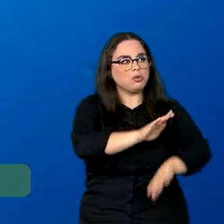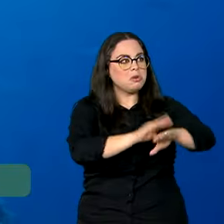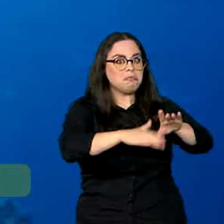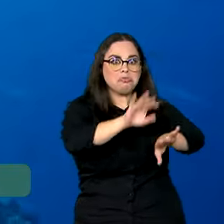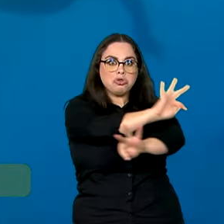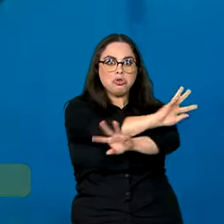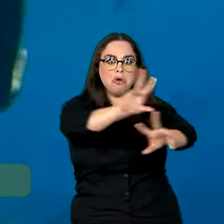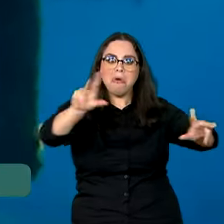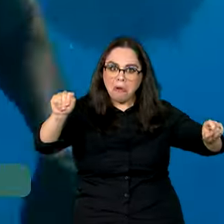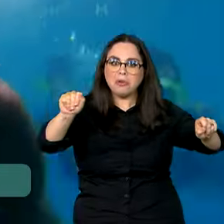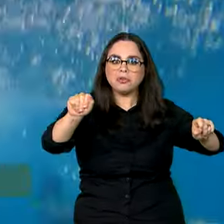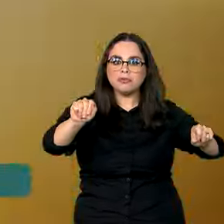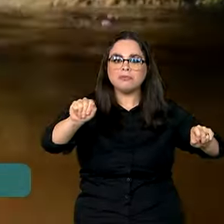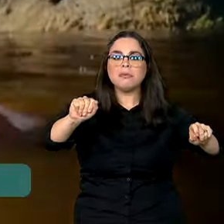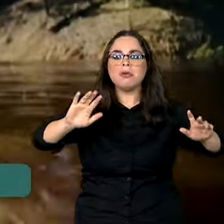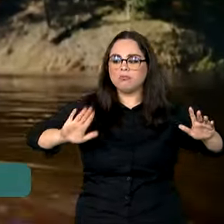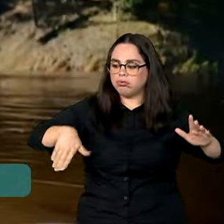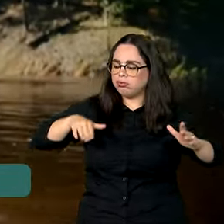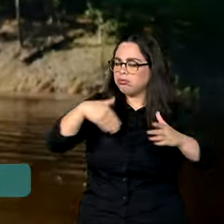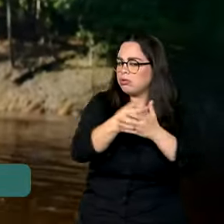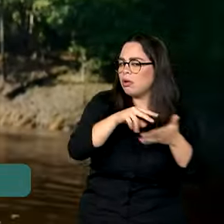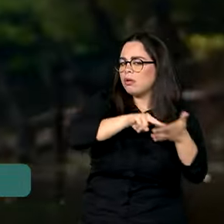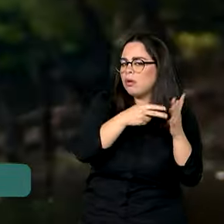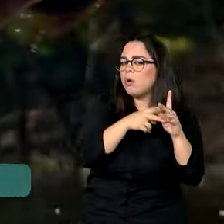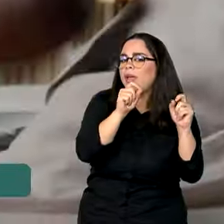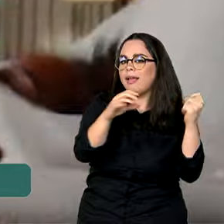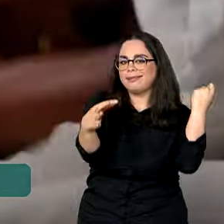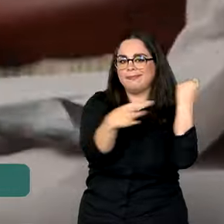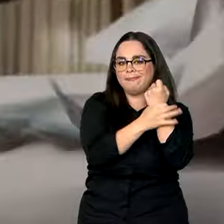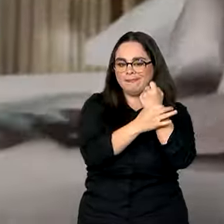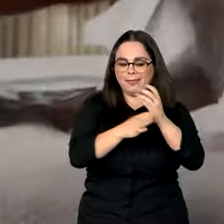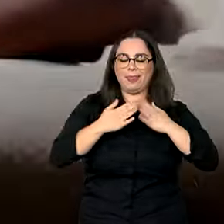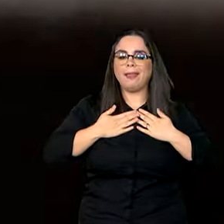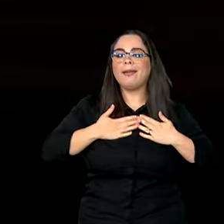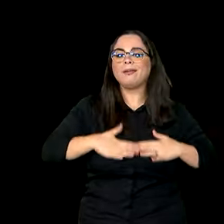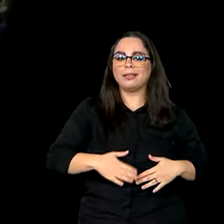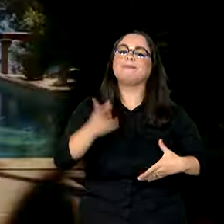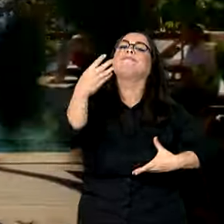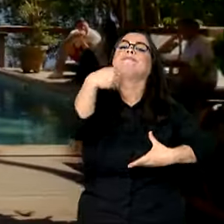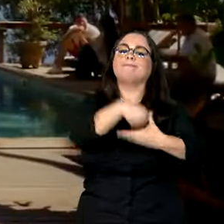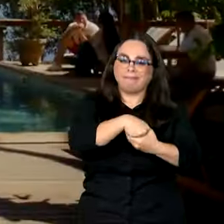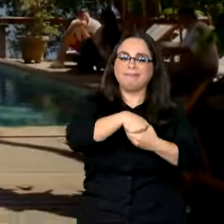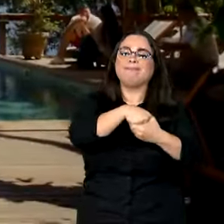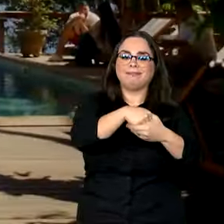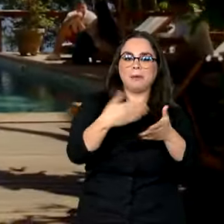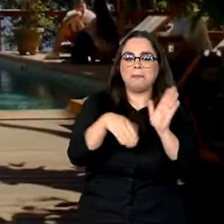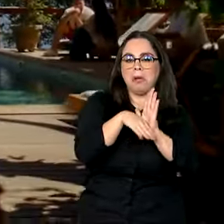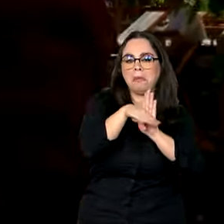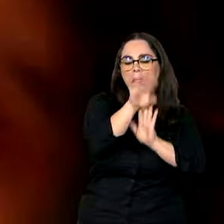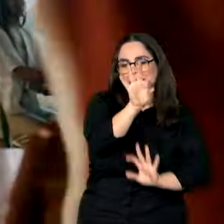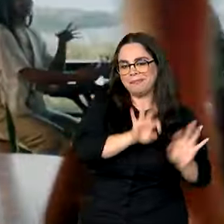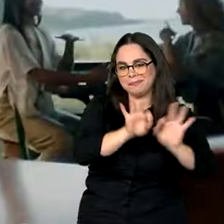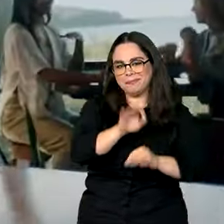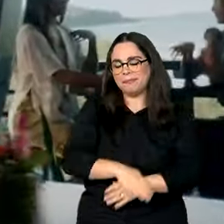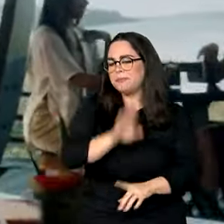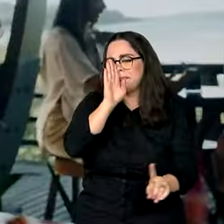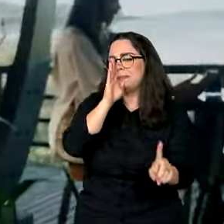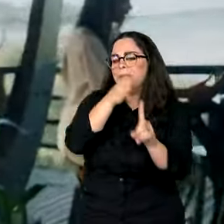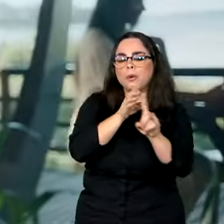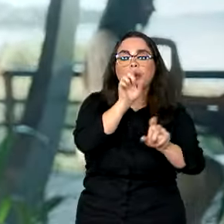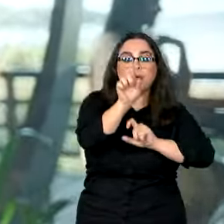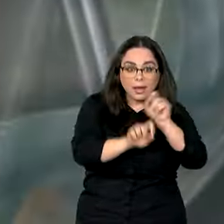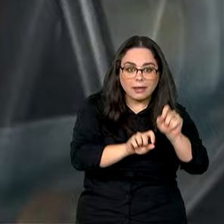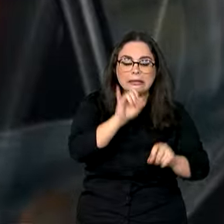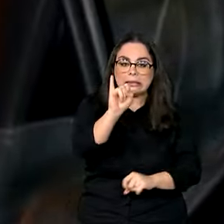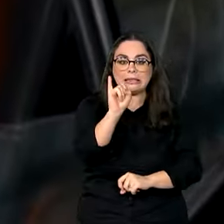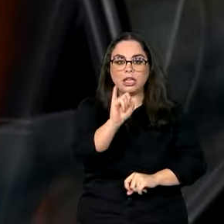pessoas, desde que segurança e tranquilidade estejam incluídos nesse roteiro. Principalmente